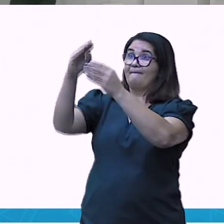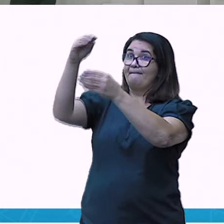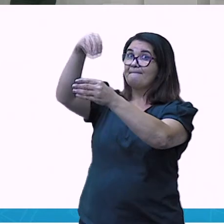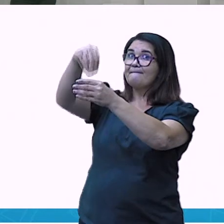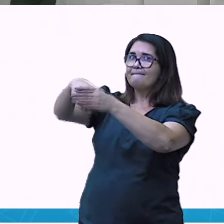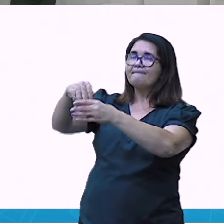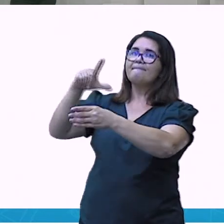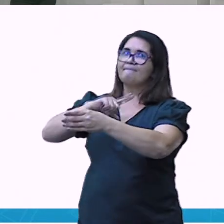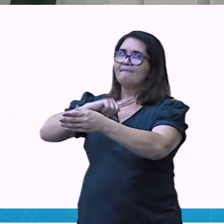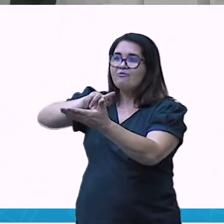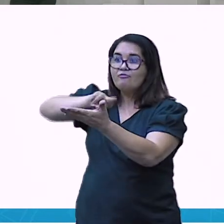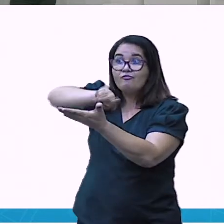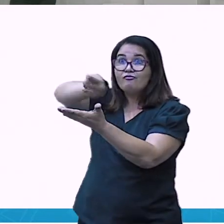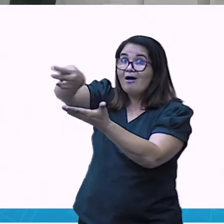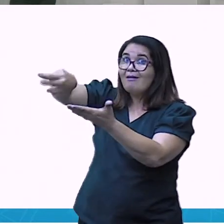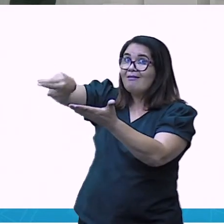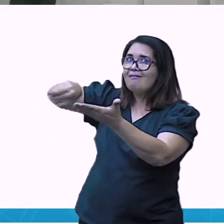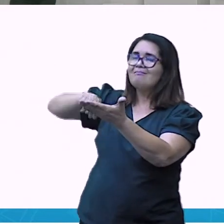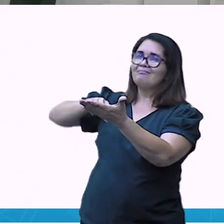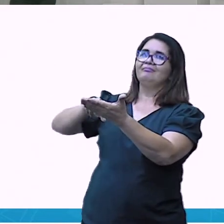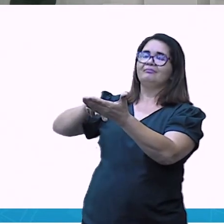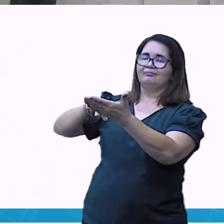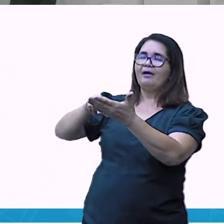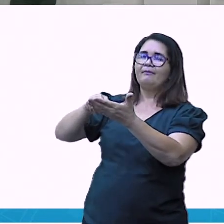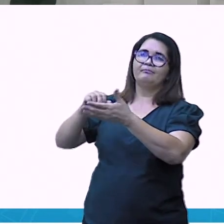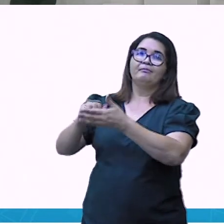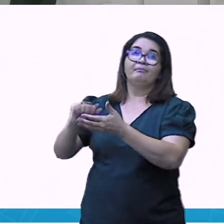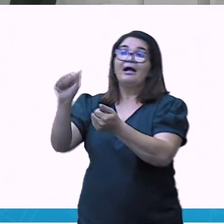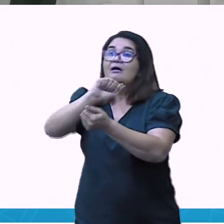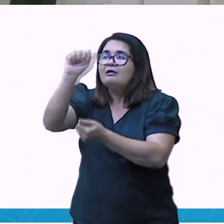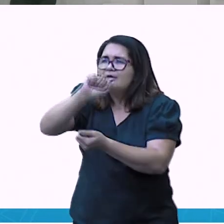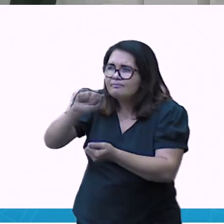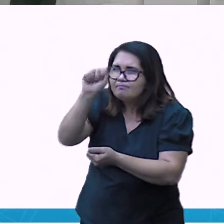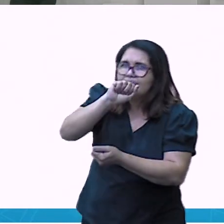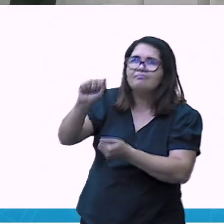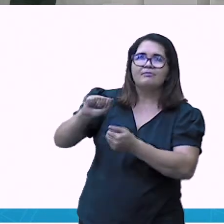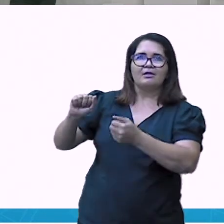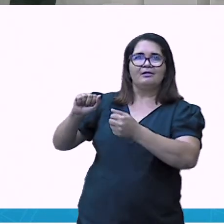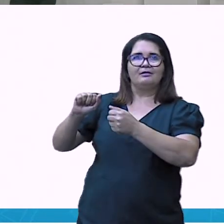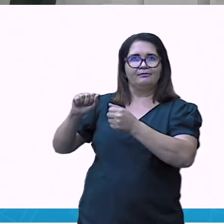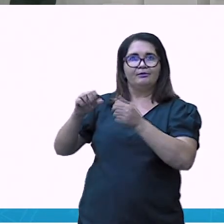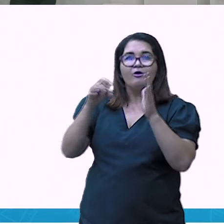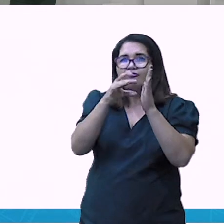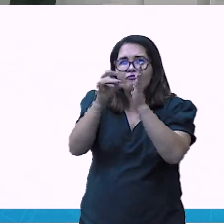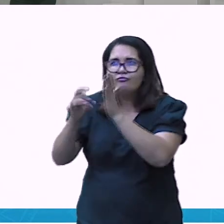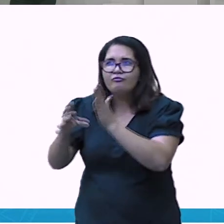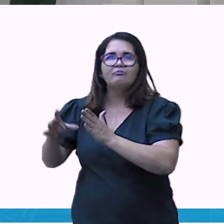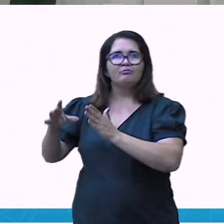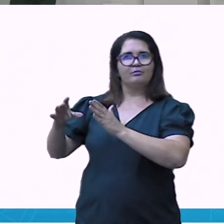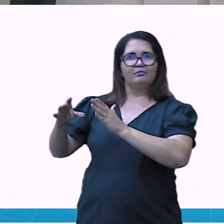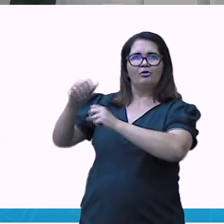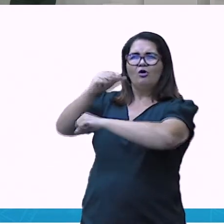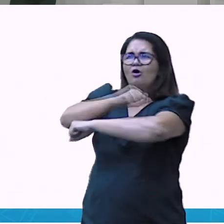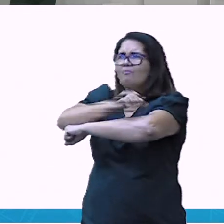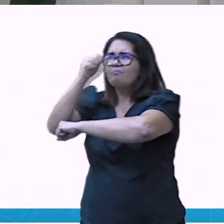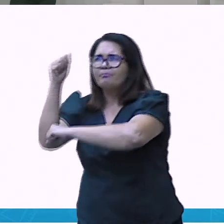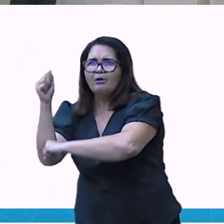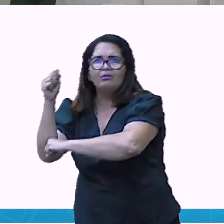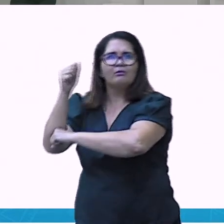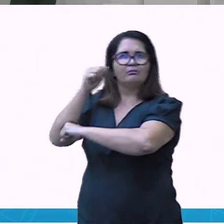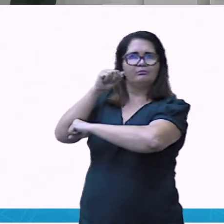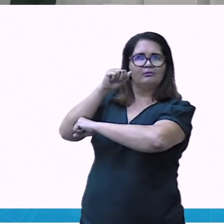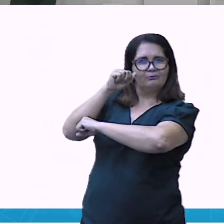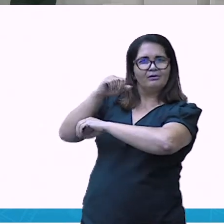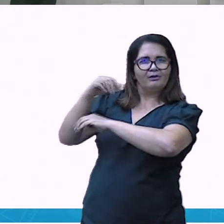até mesmo armazenar em outros recipientes sem nenhuma indicação de um profissional, você